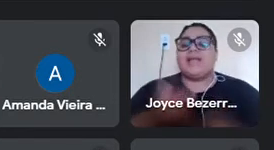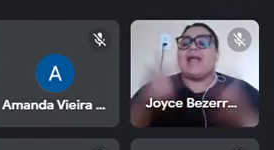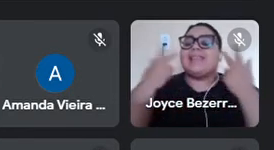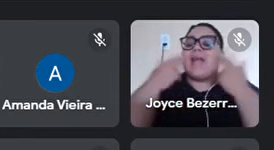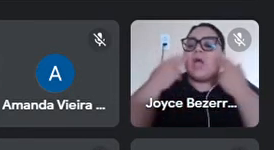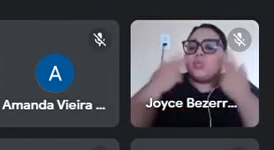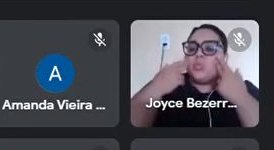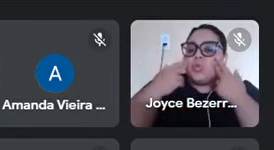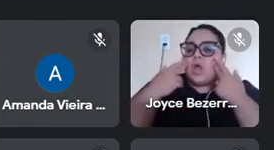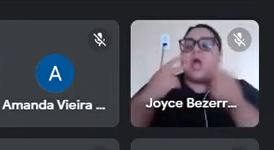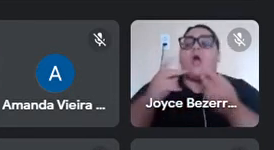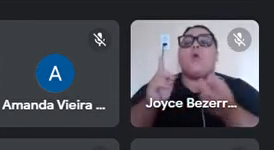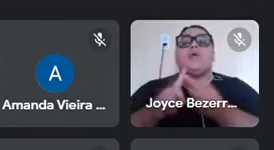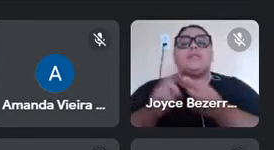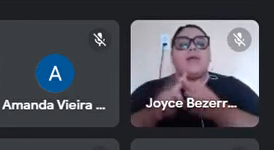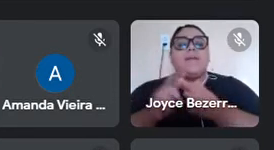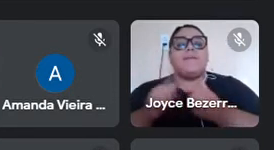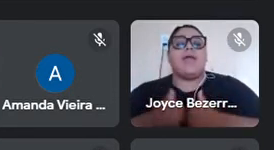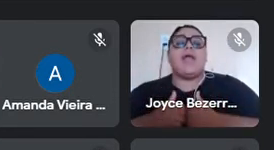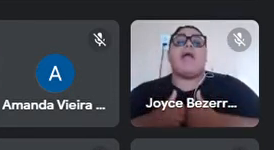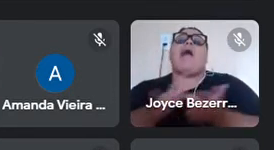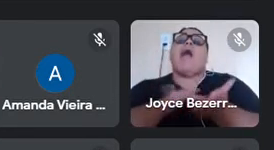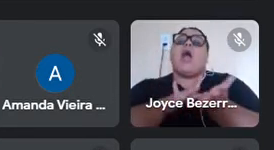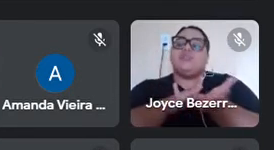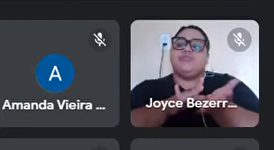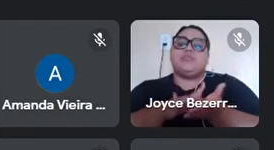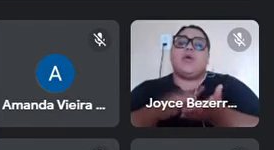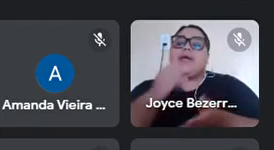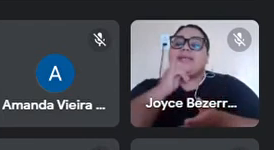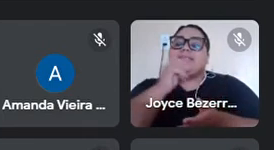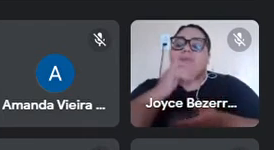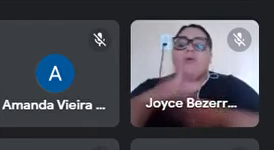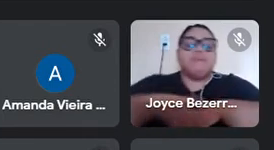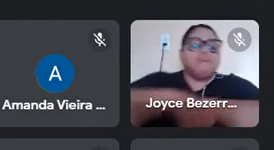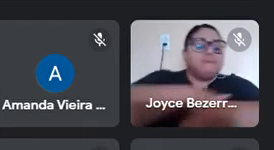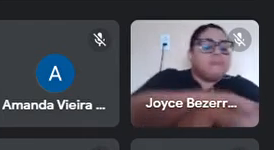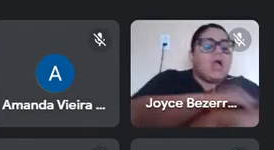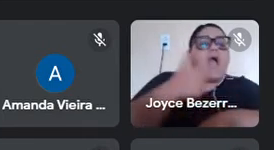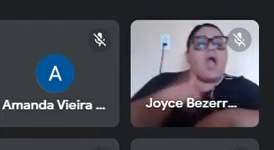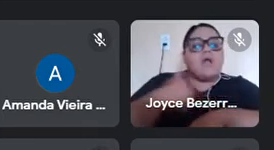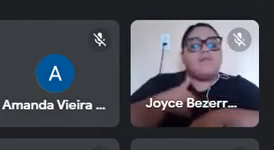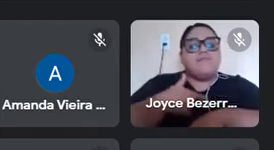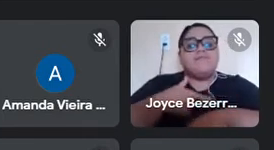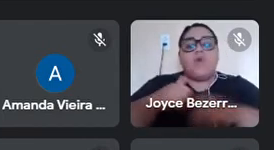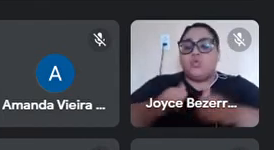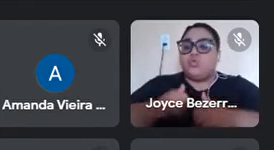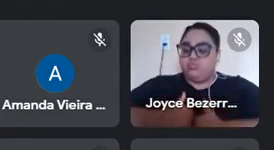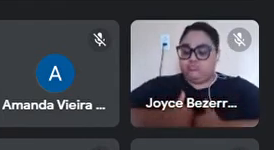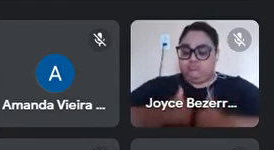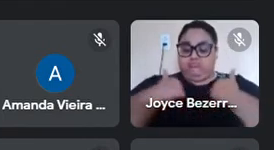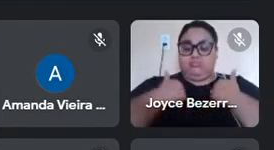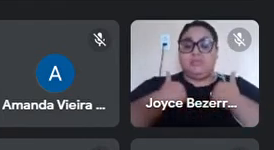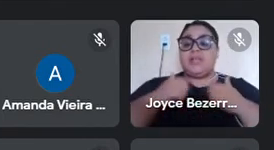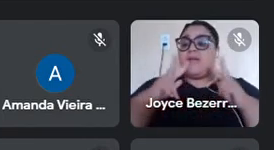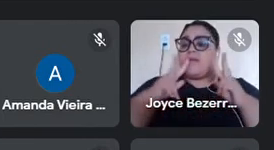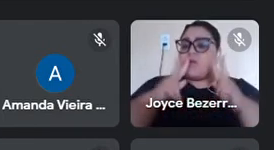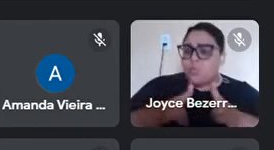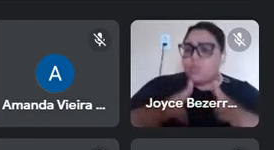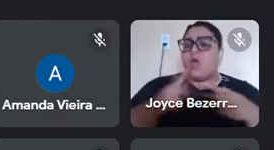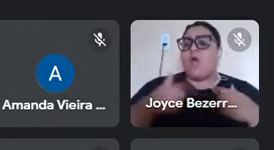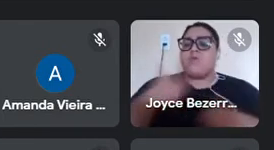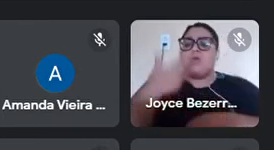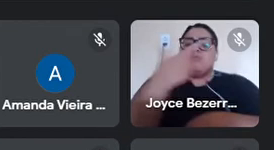contaminei passando a mão num local sujo, me contaminei, vou induzir meu sistema imune da mesma forma em que quando eu aplico a vacina, eu